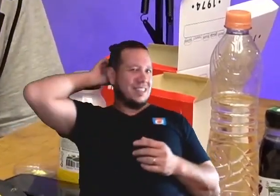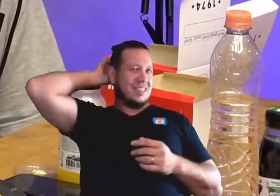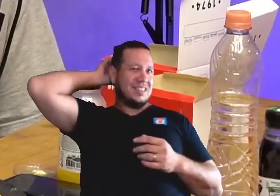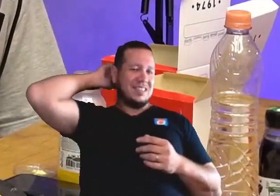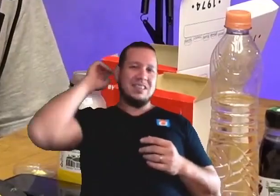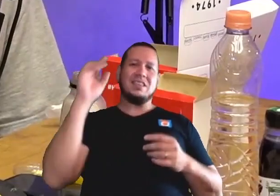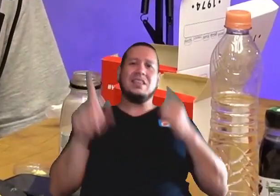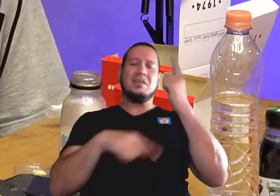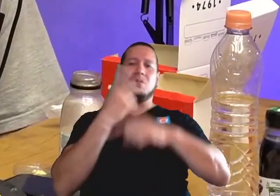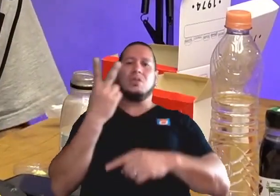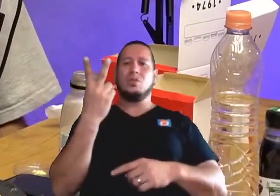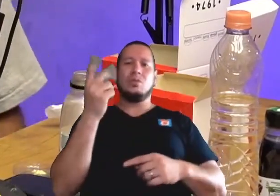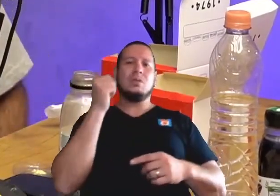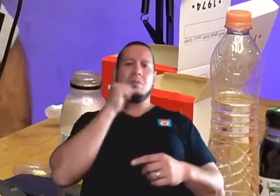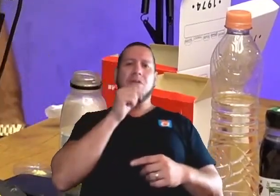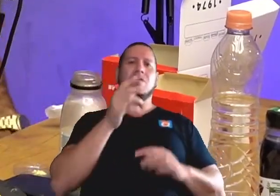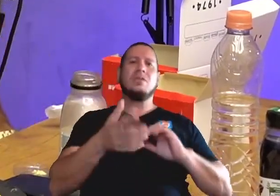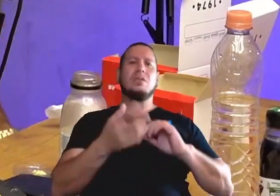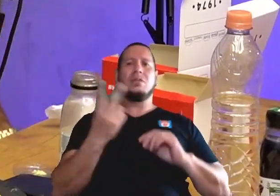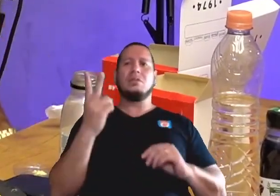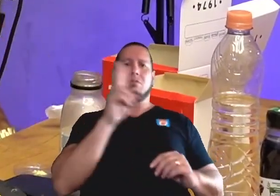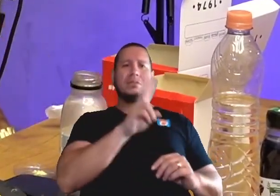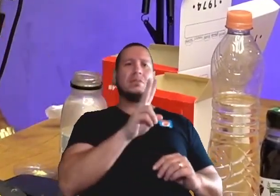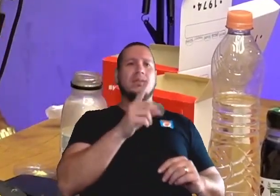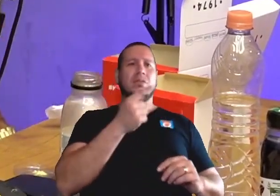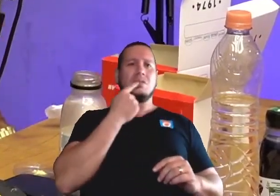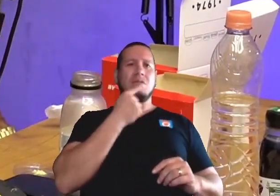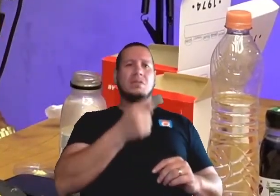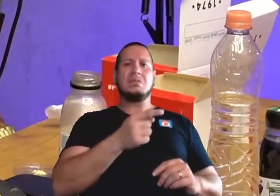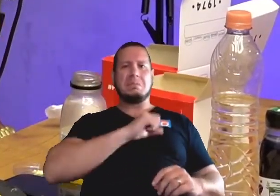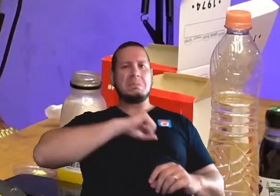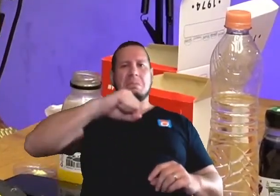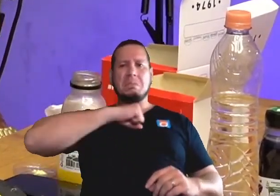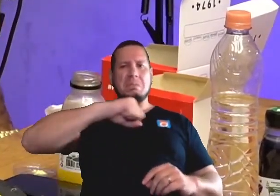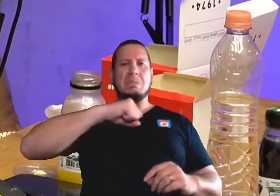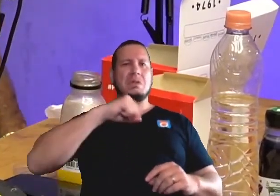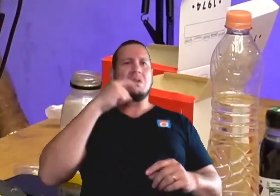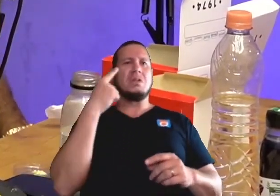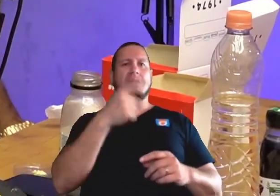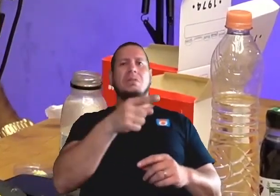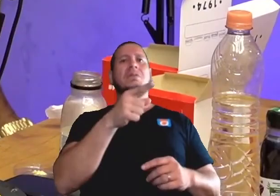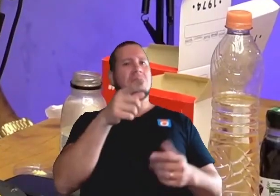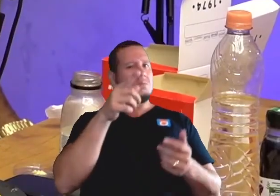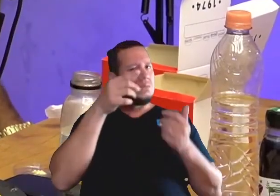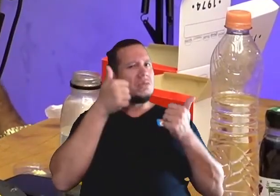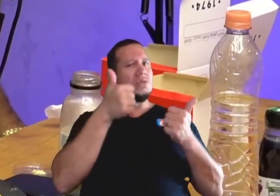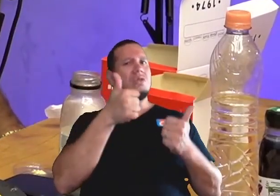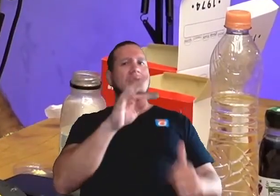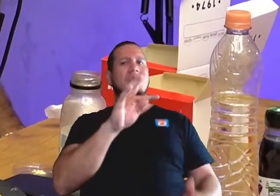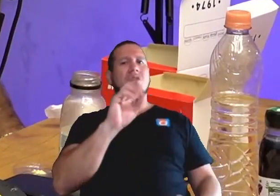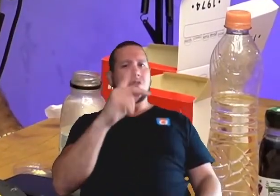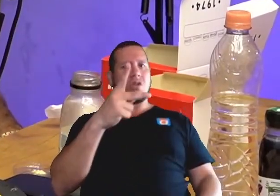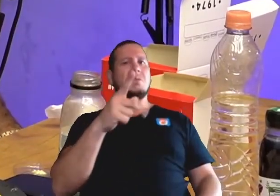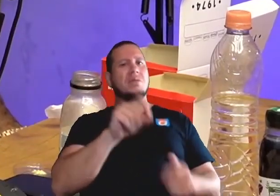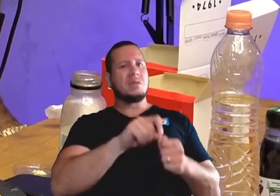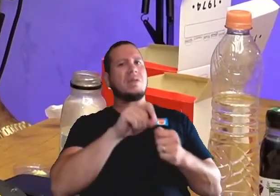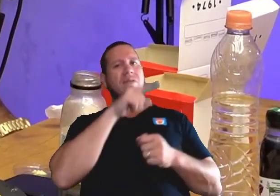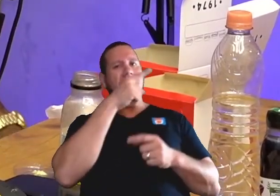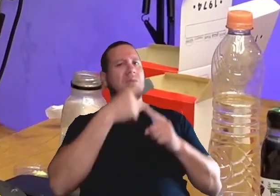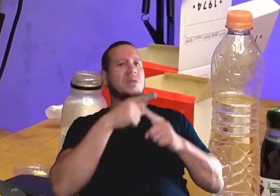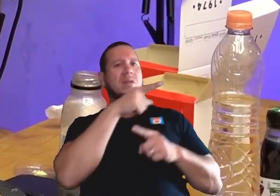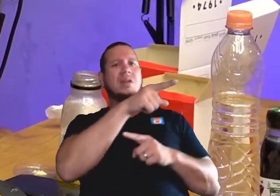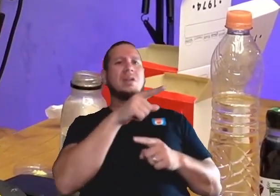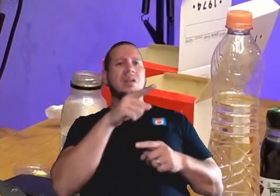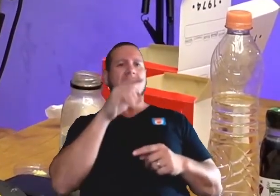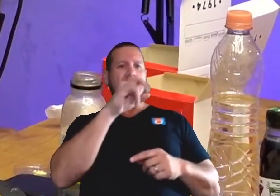ele voltou mas largou as duas meninas voltou pegou minha mãe formando cabreiro mano ficou com Abrir isso que você fez mano isso que você fez um bagulho cabreiro